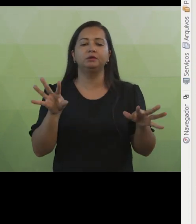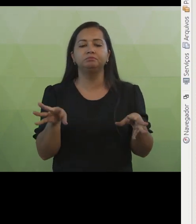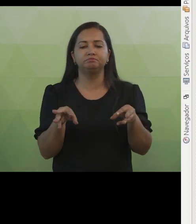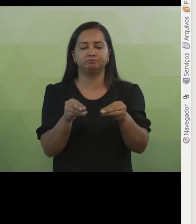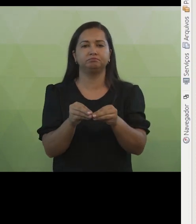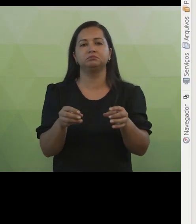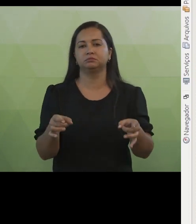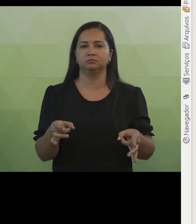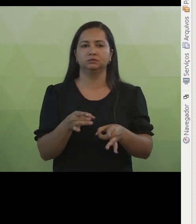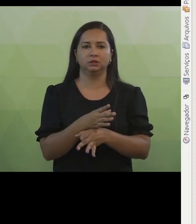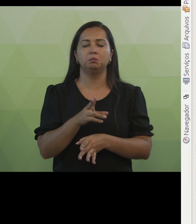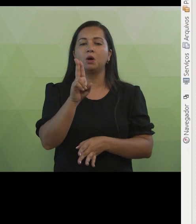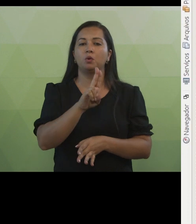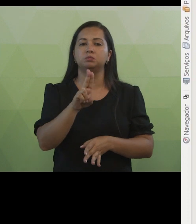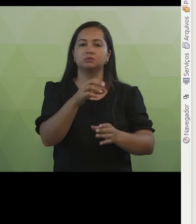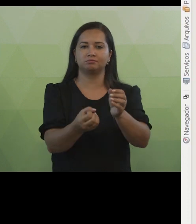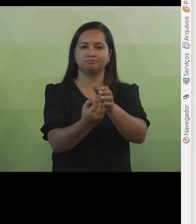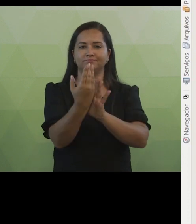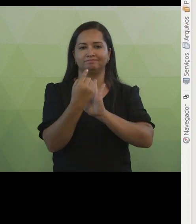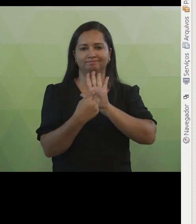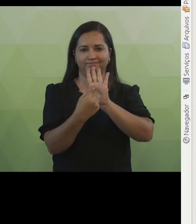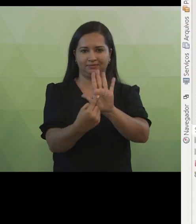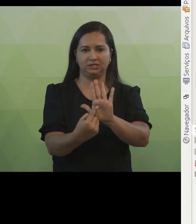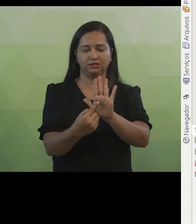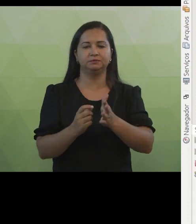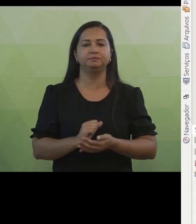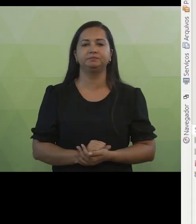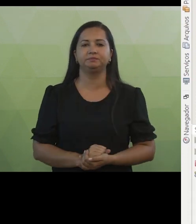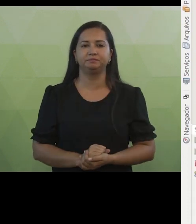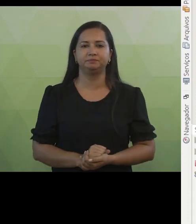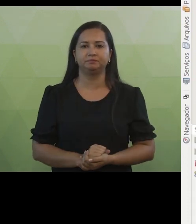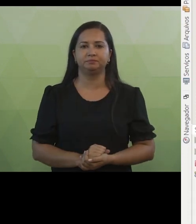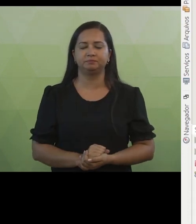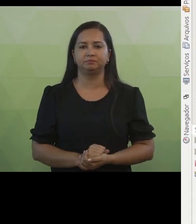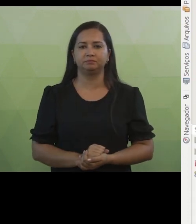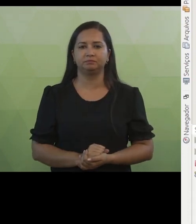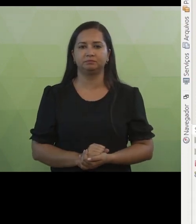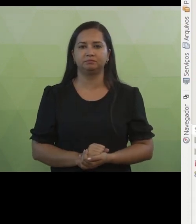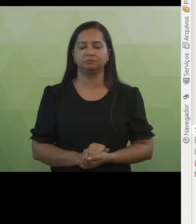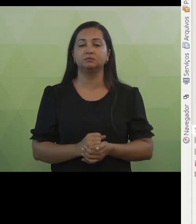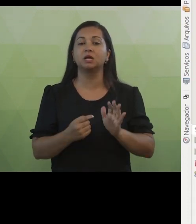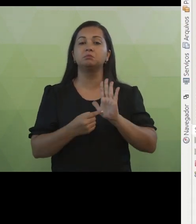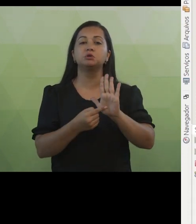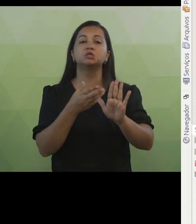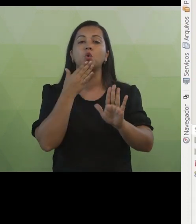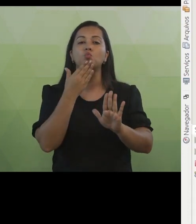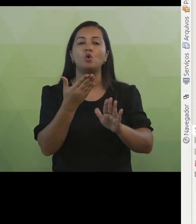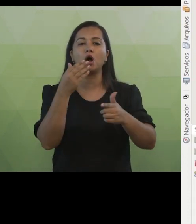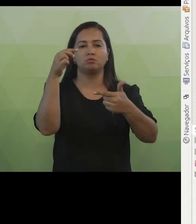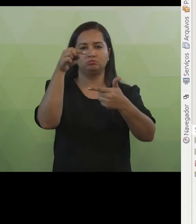nosso programa. Vamos executar aqui para demonstrar. Informar o numerador.